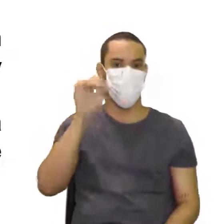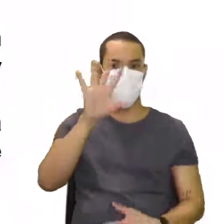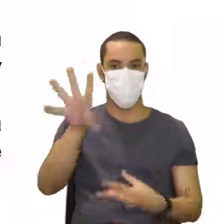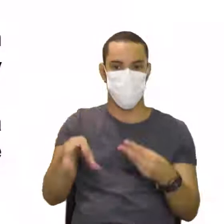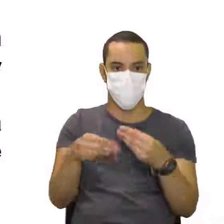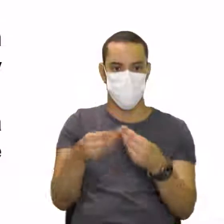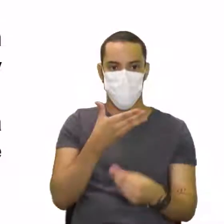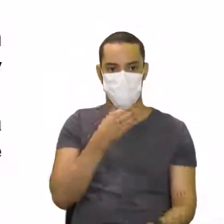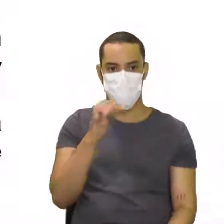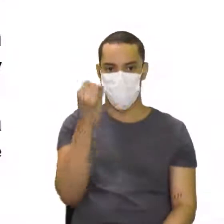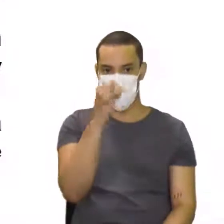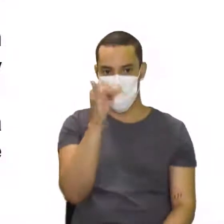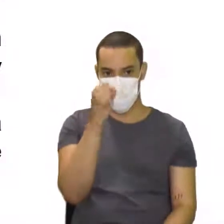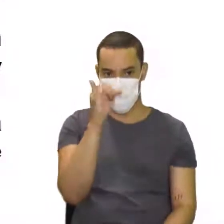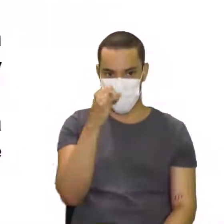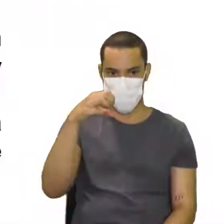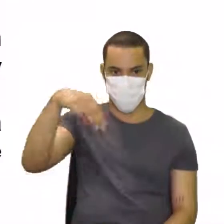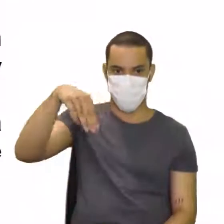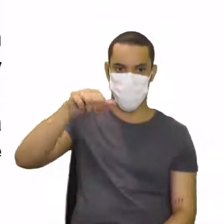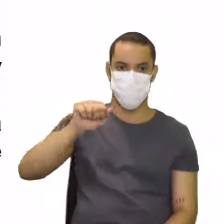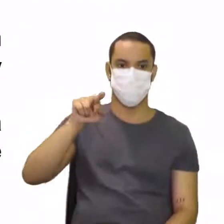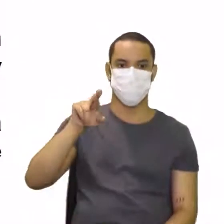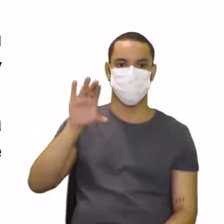ao italiano